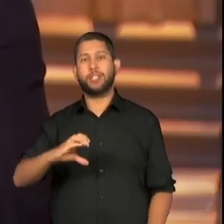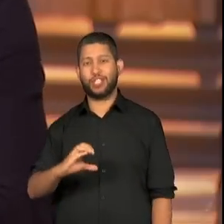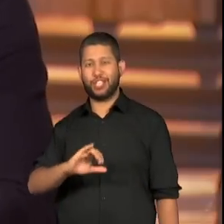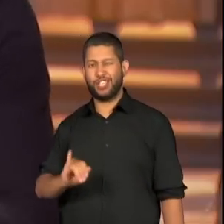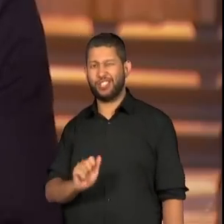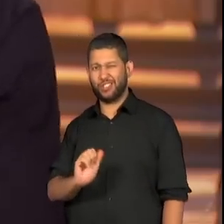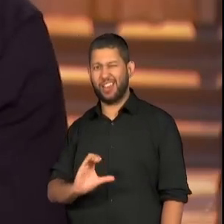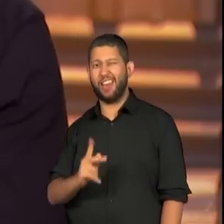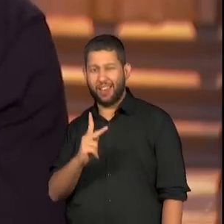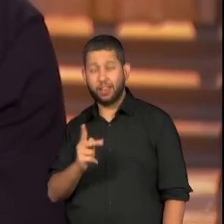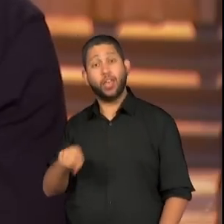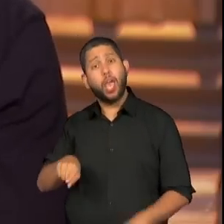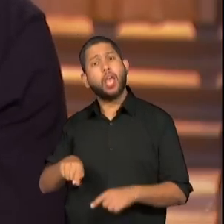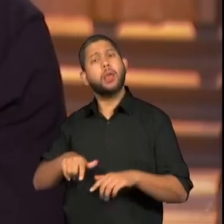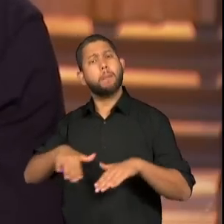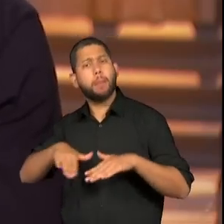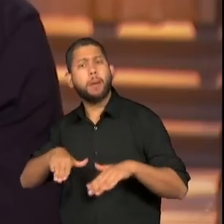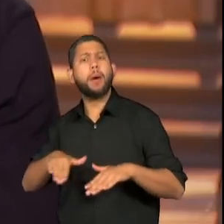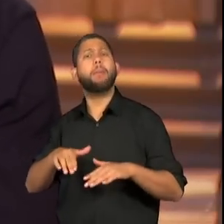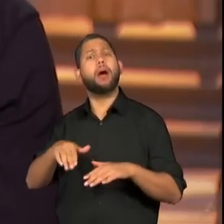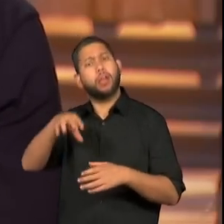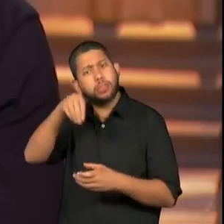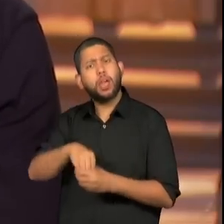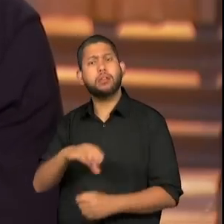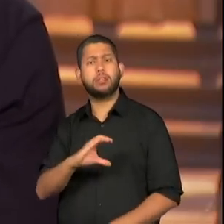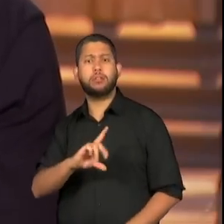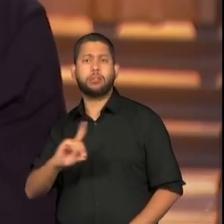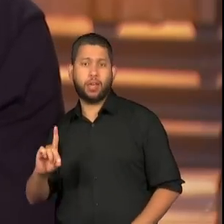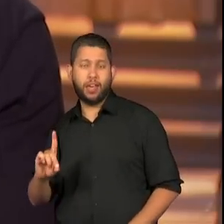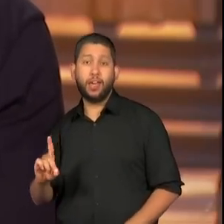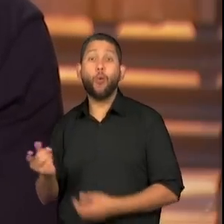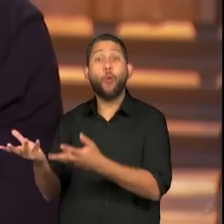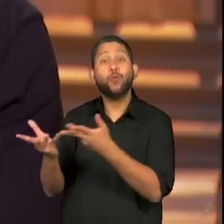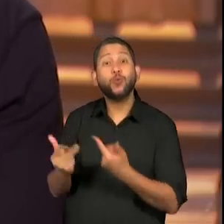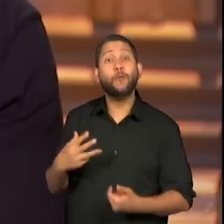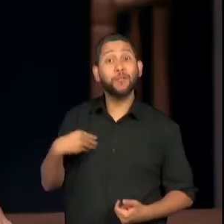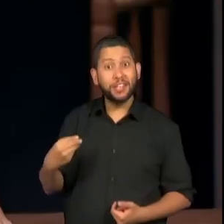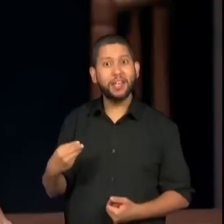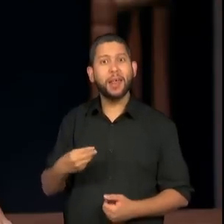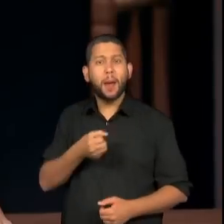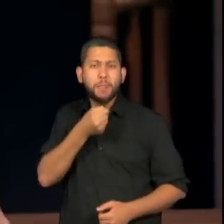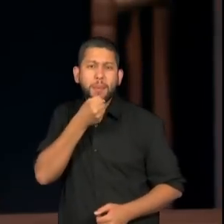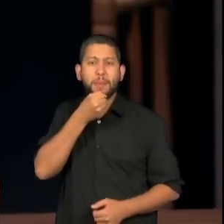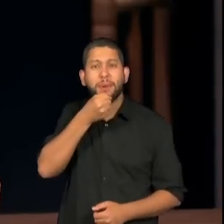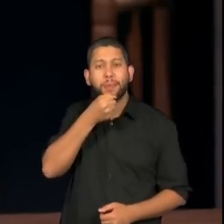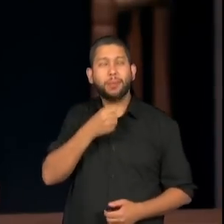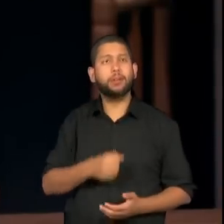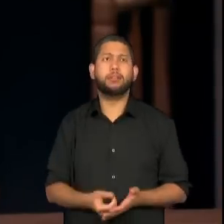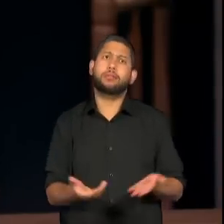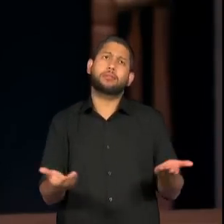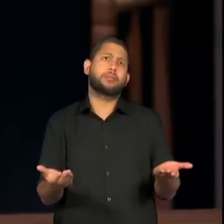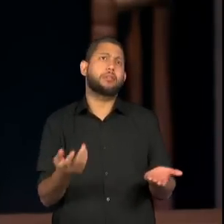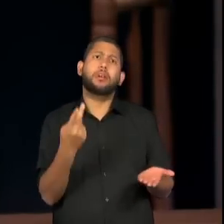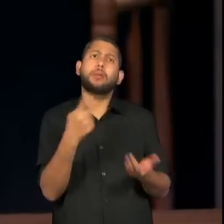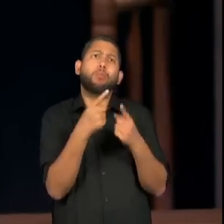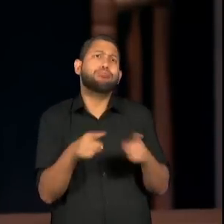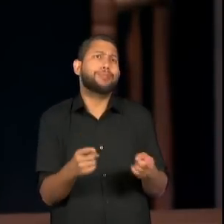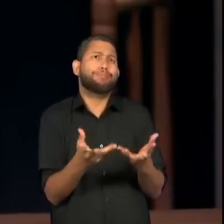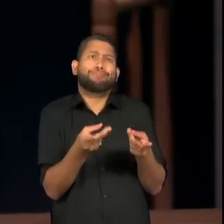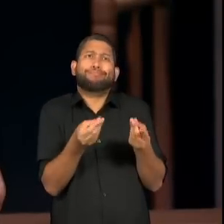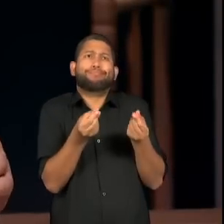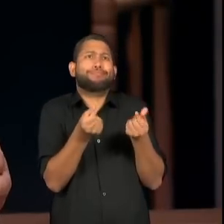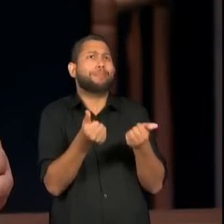também mora na Cidade de Deus. Ele deixou as filhas dele fazer aquela vinheta. Esse álbum é um primor. E aí tem uma